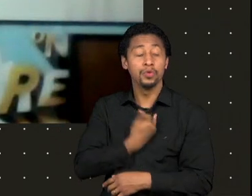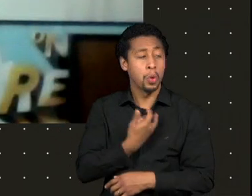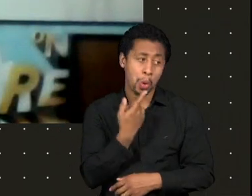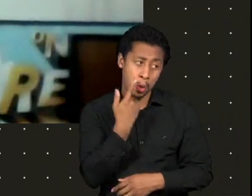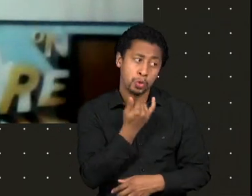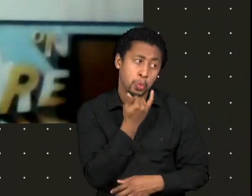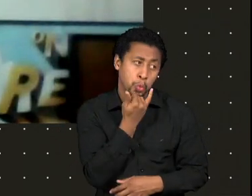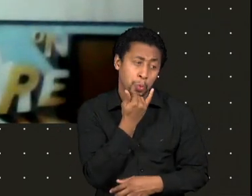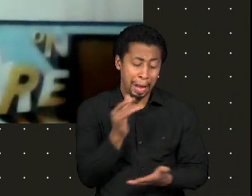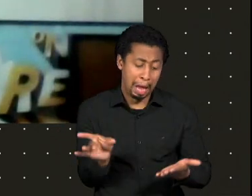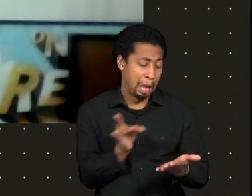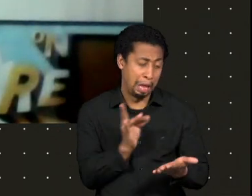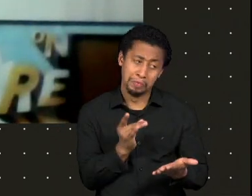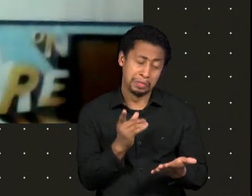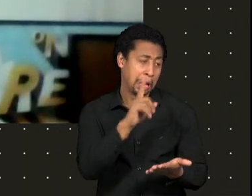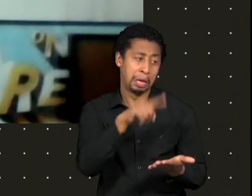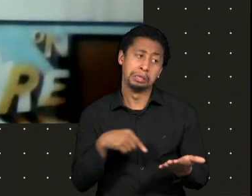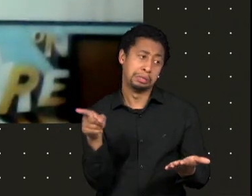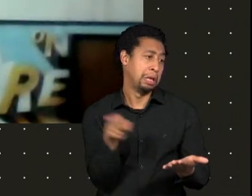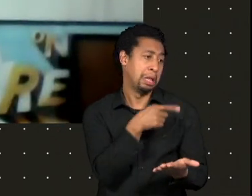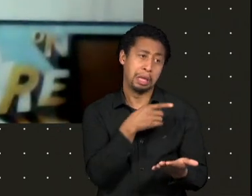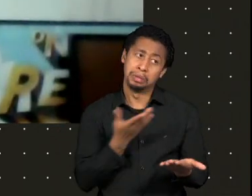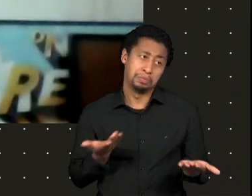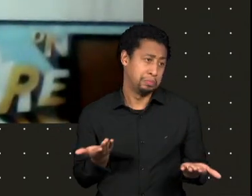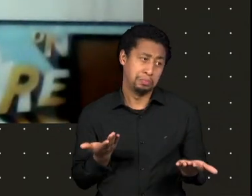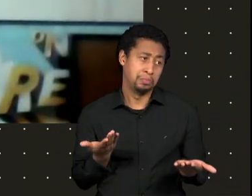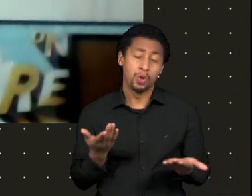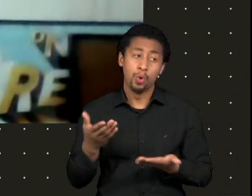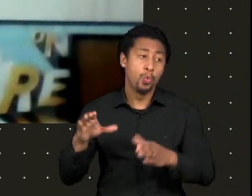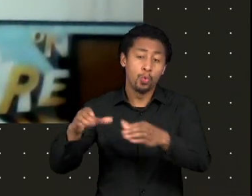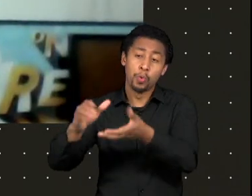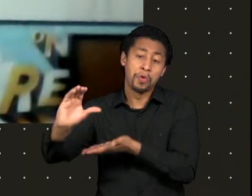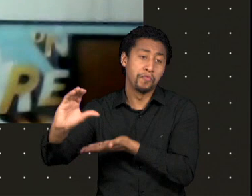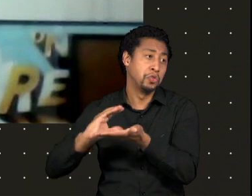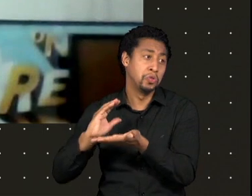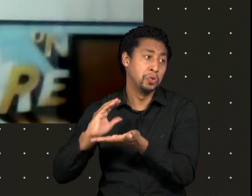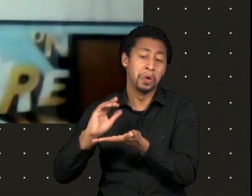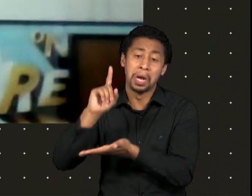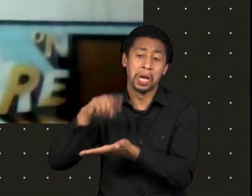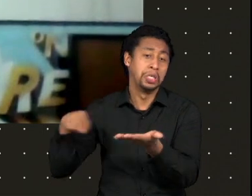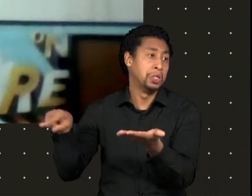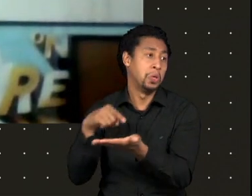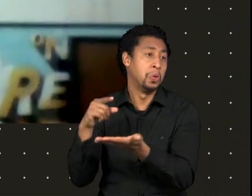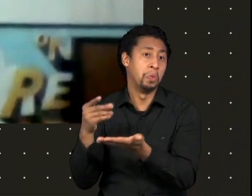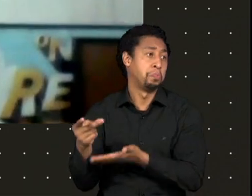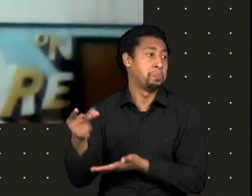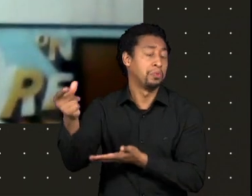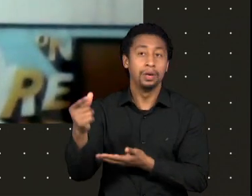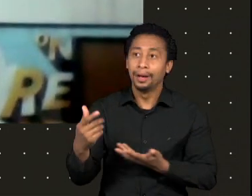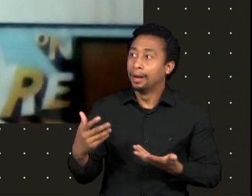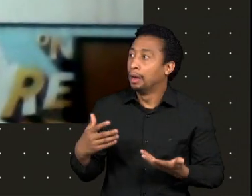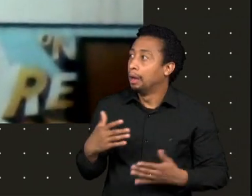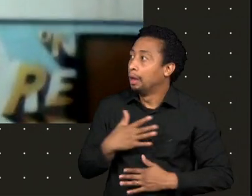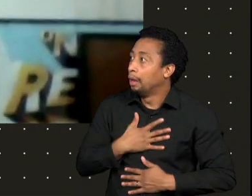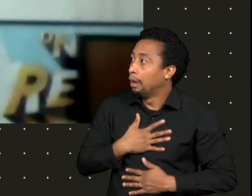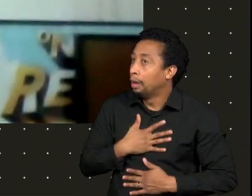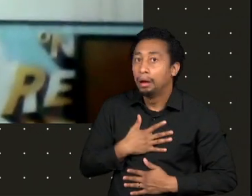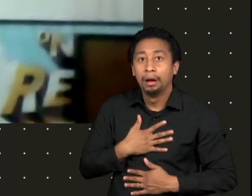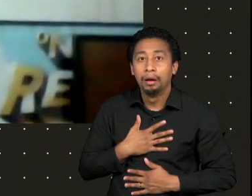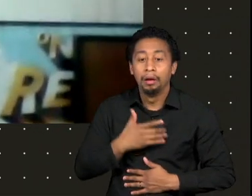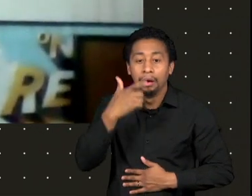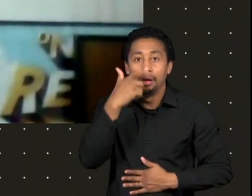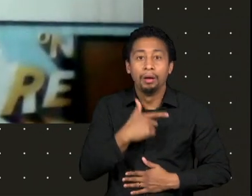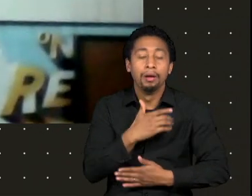os financiadores lá, os patrocinadores, tinham dado no pé. E foi aí que eu fiquei, assim, desempregada,